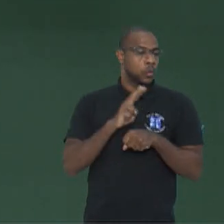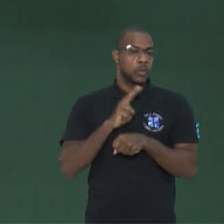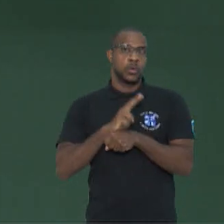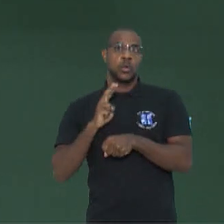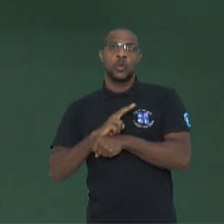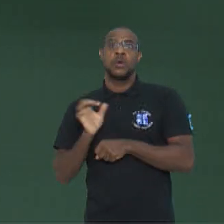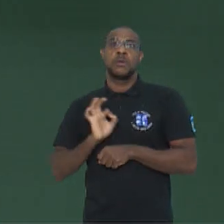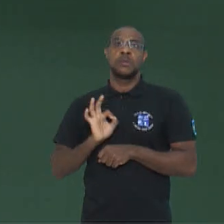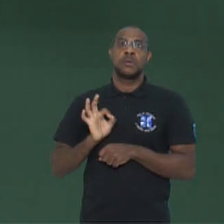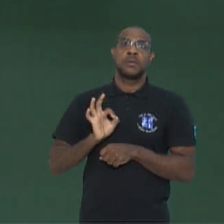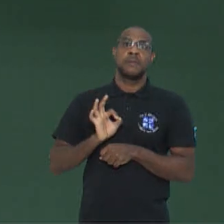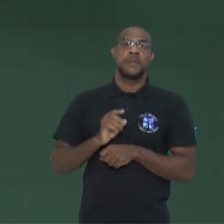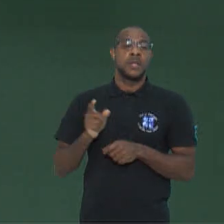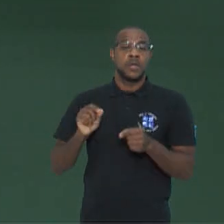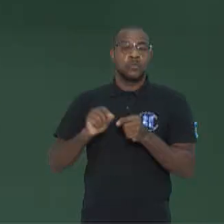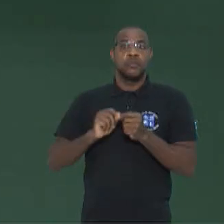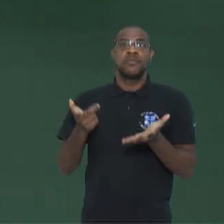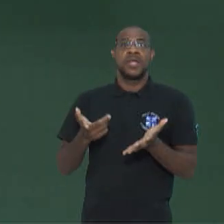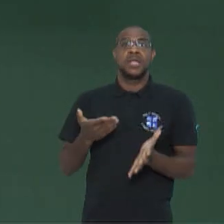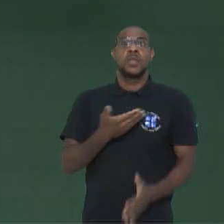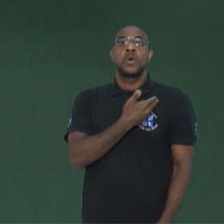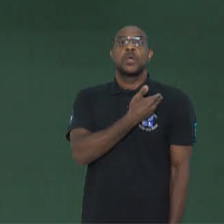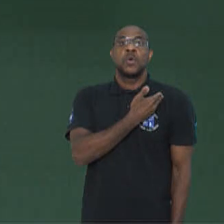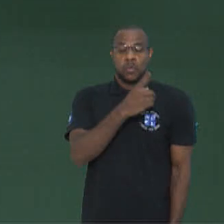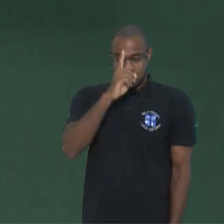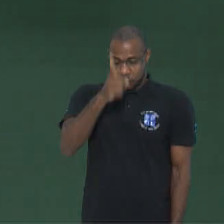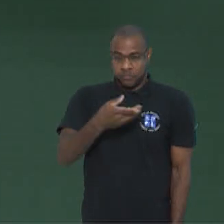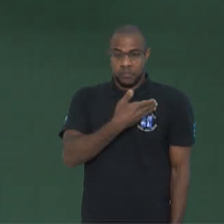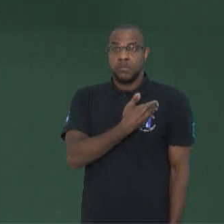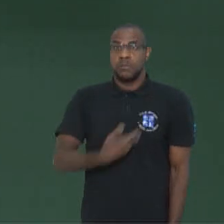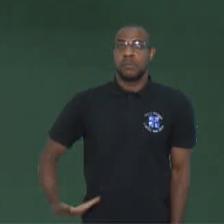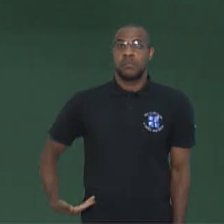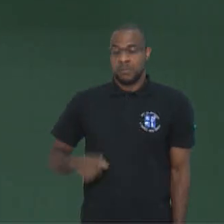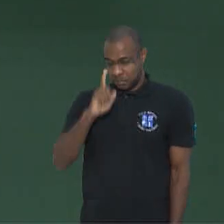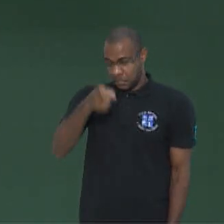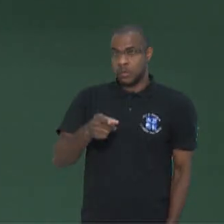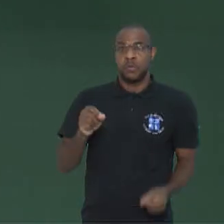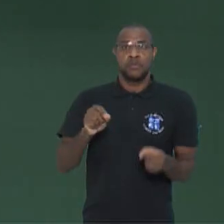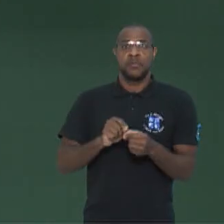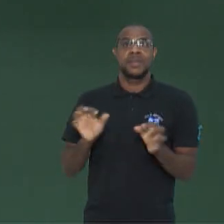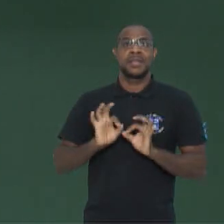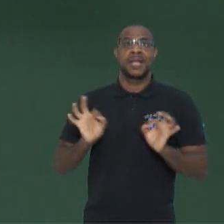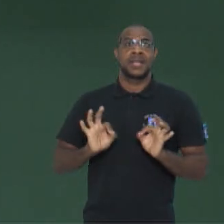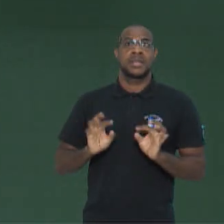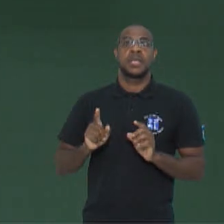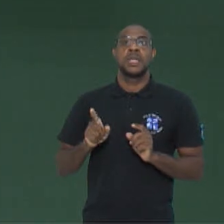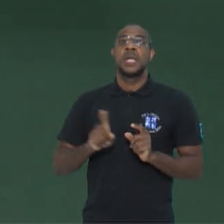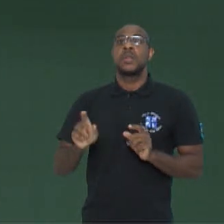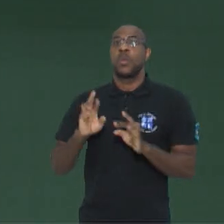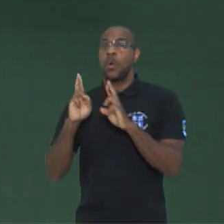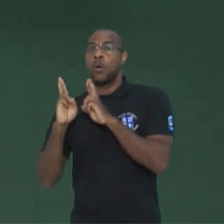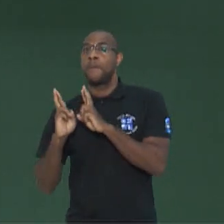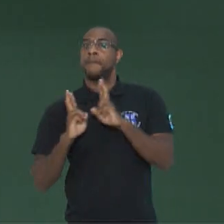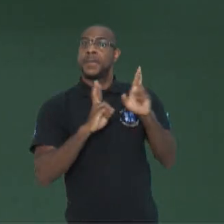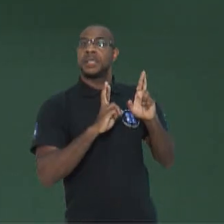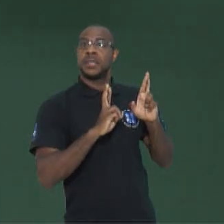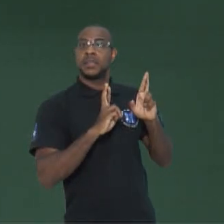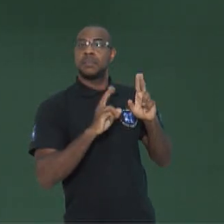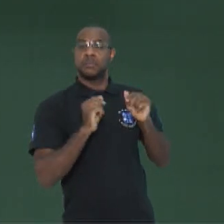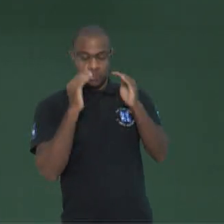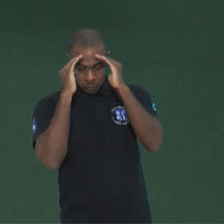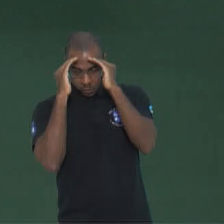as autoridades tinham pedido para fazer. E não só lá, aqui é um exemplo, né? Se